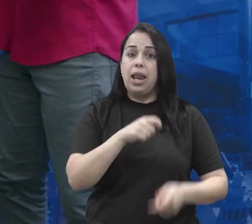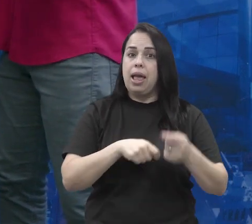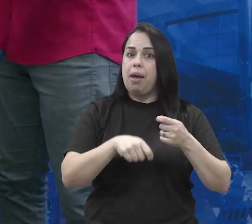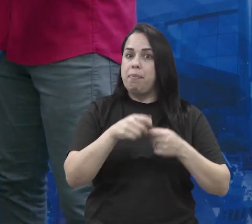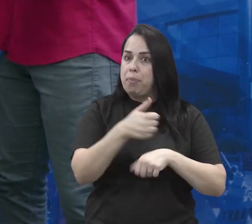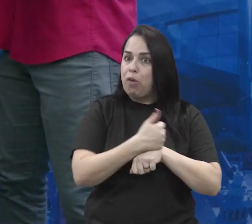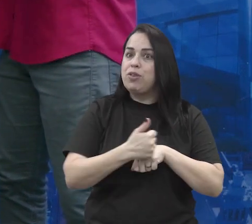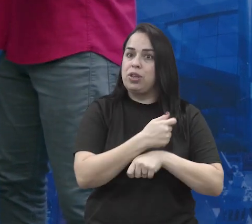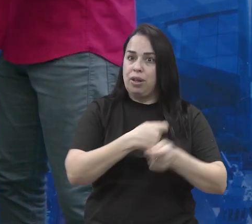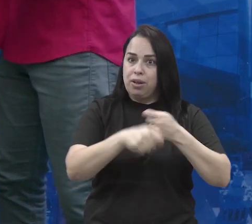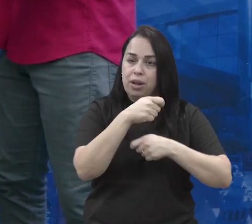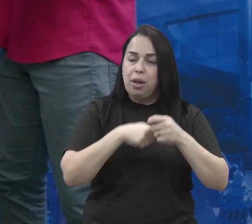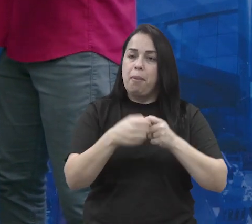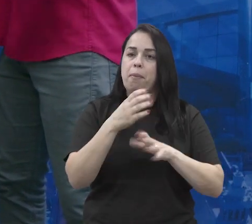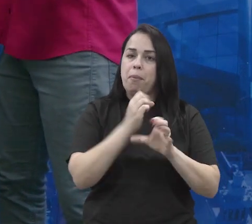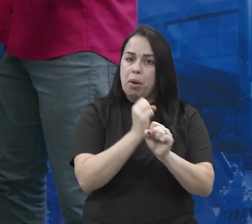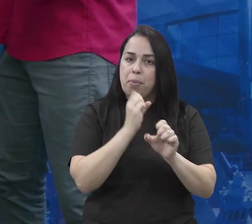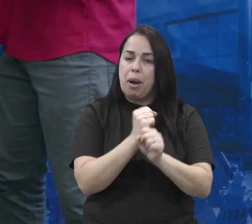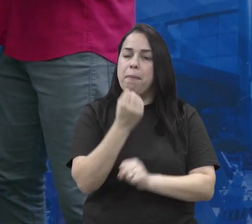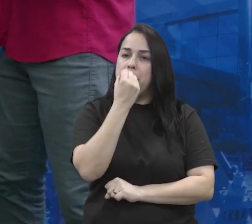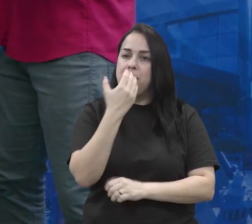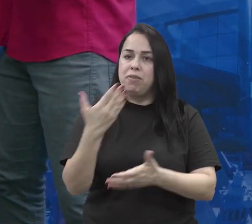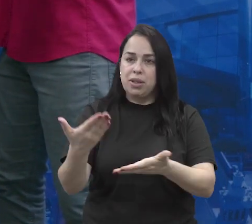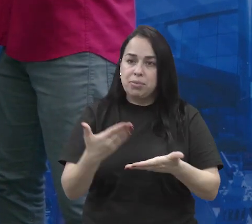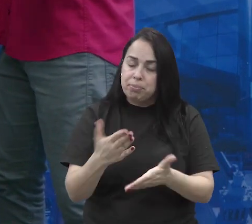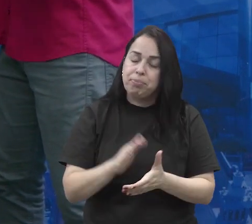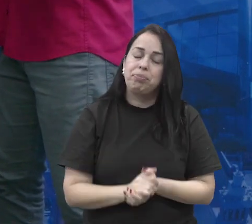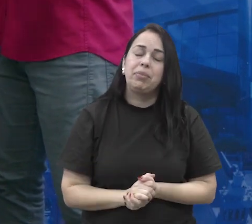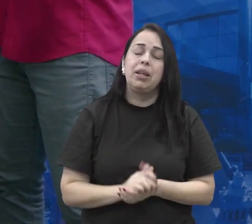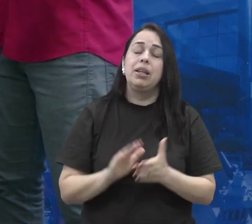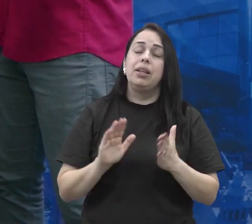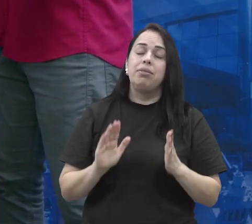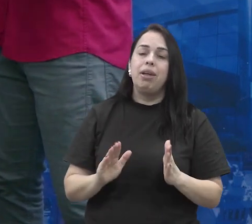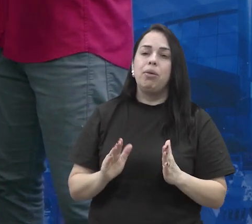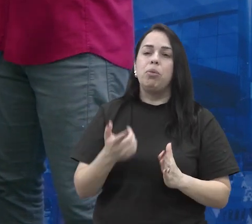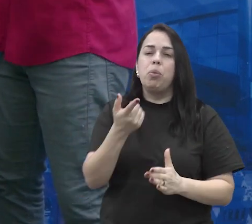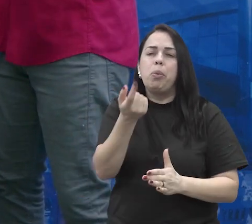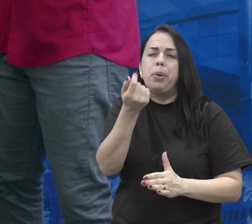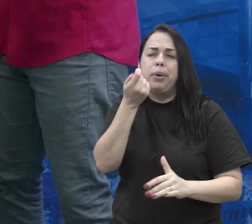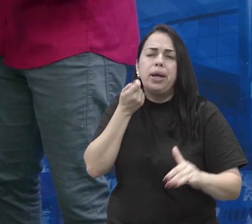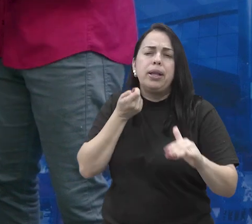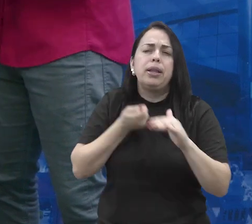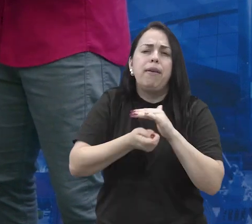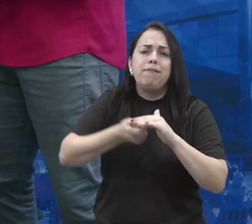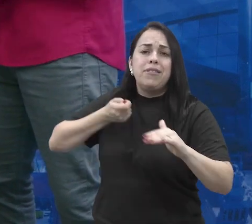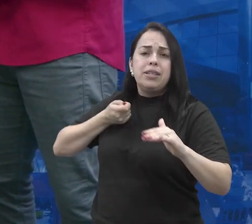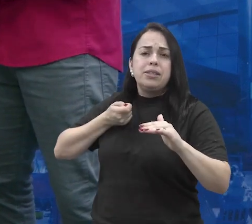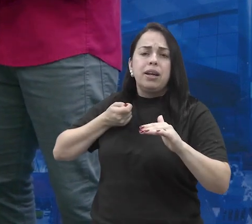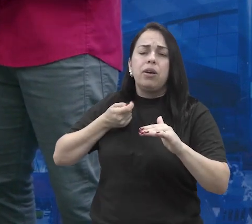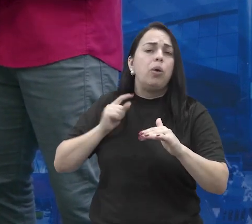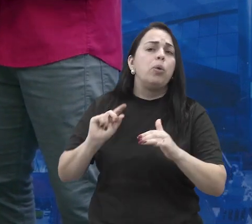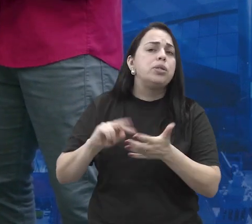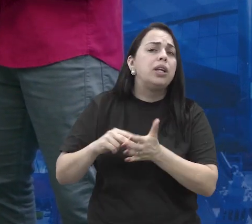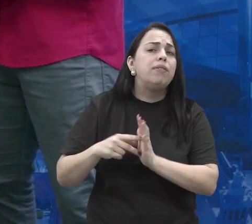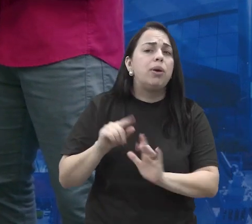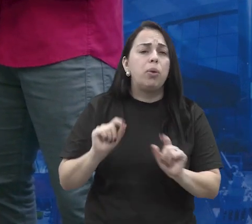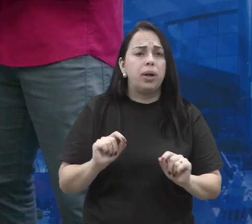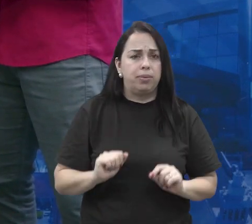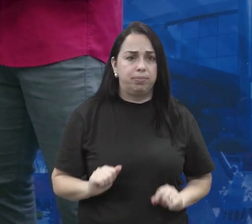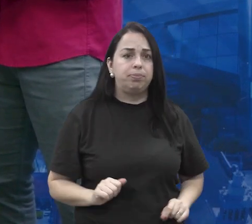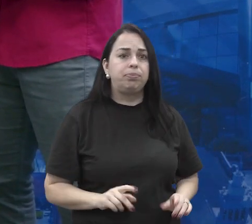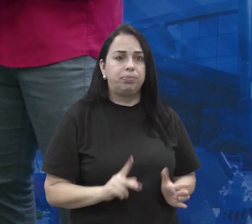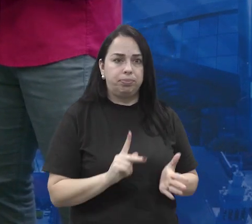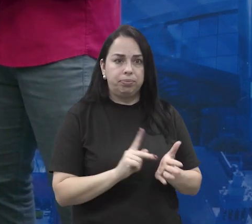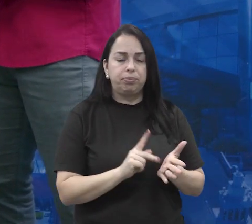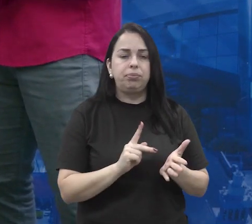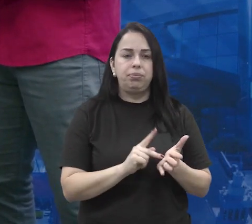Rodolfo, tudo bem? Seja bem-vindo. Obrigado. Bom, o que significa esse pacote de gastos? O